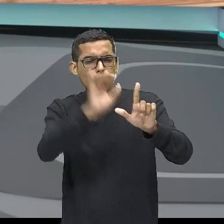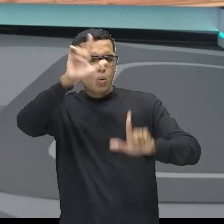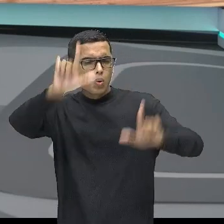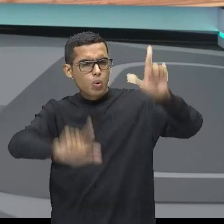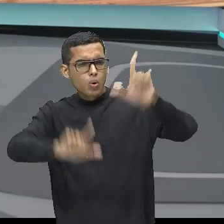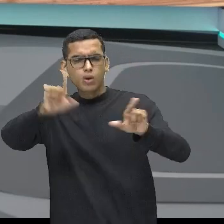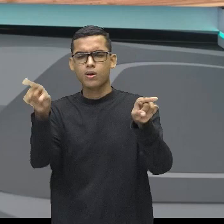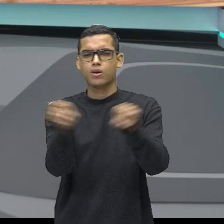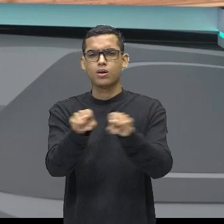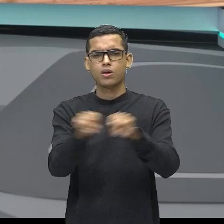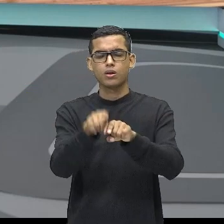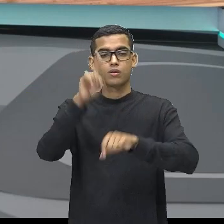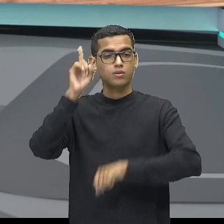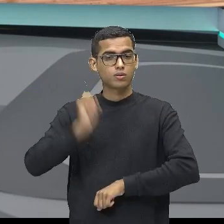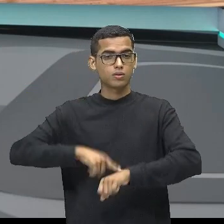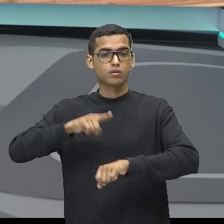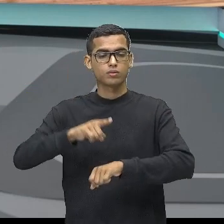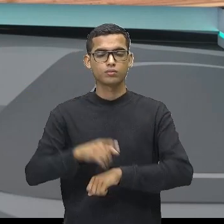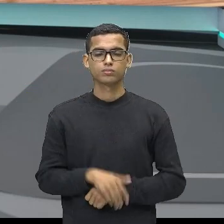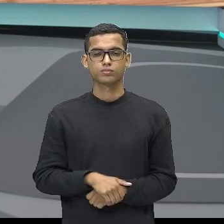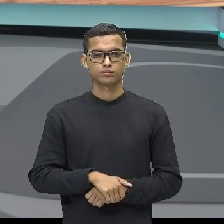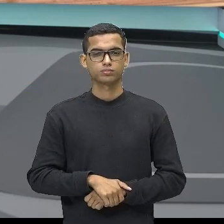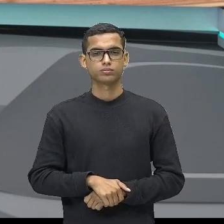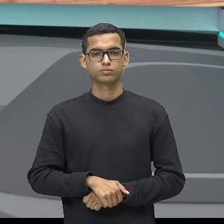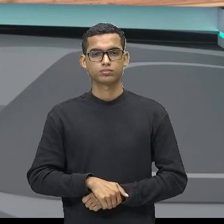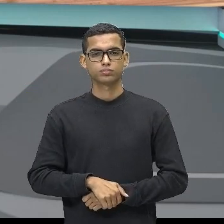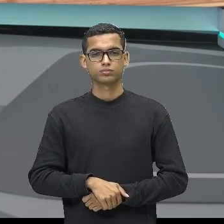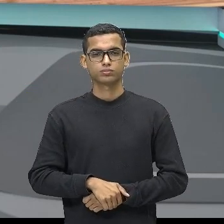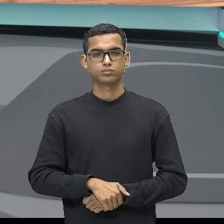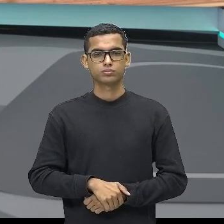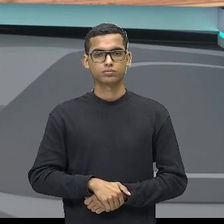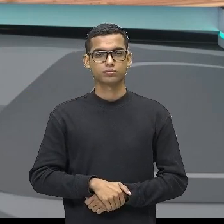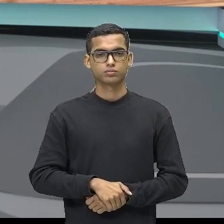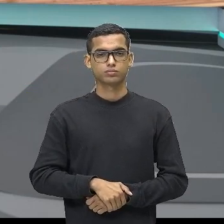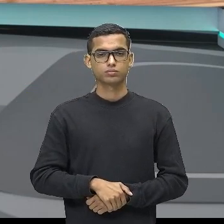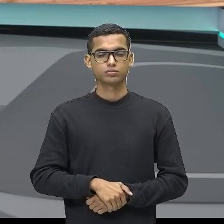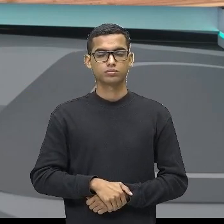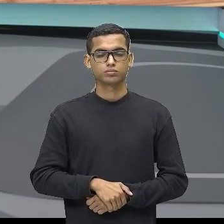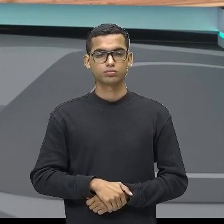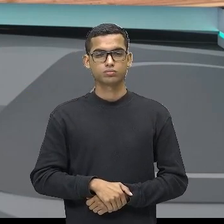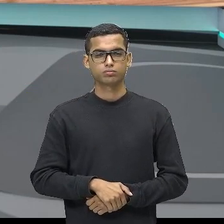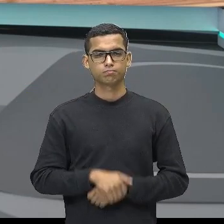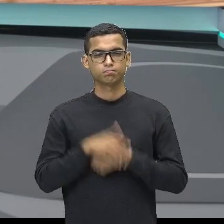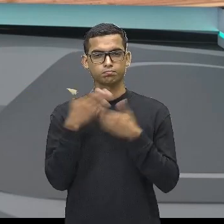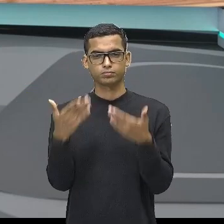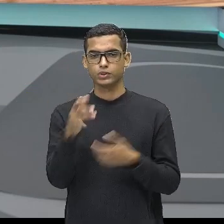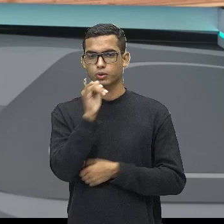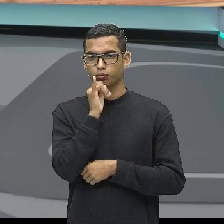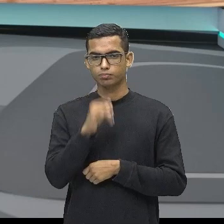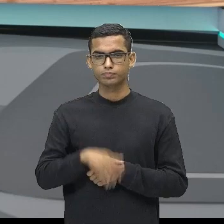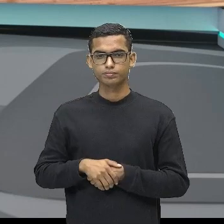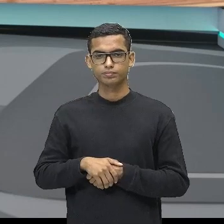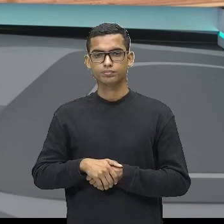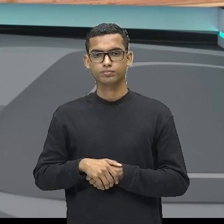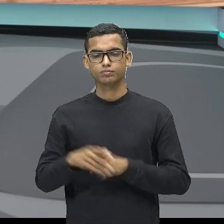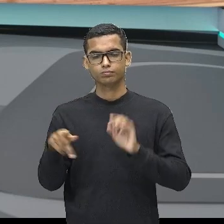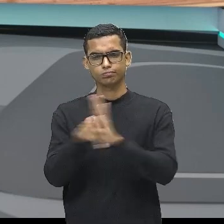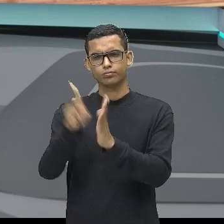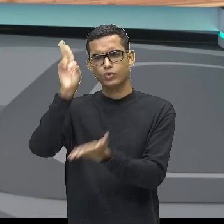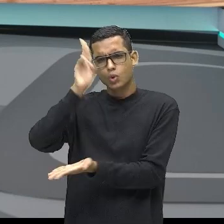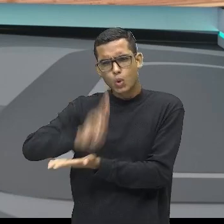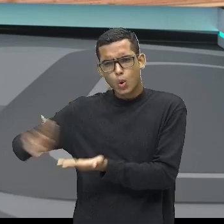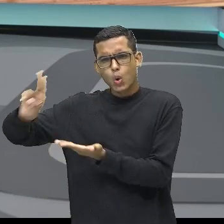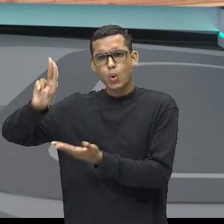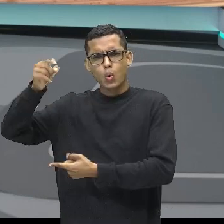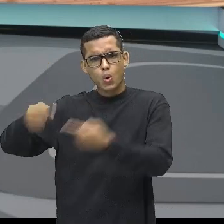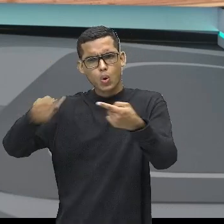aquele programa naquele momento, ou seja, é a pessoa que recebe o agradecimento. Quando é um debate que ocorre, por exemplo, em universidades, ou